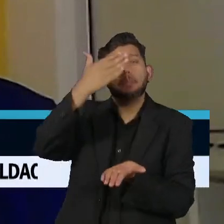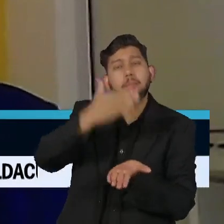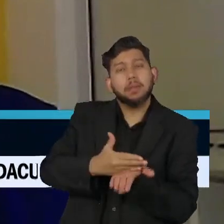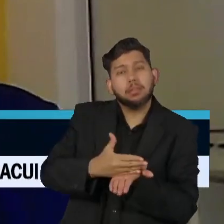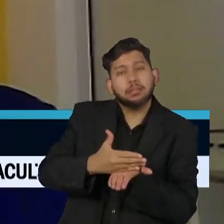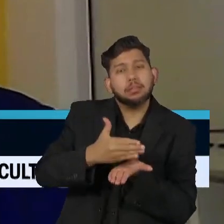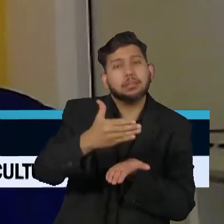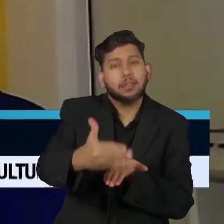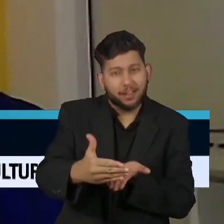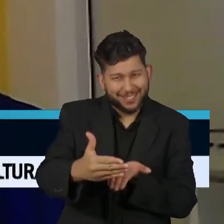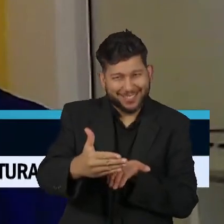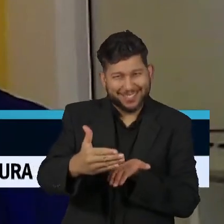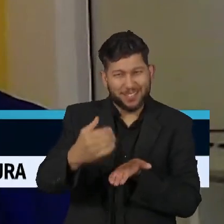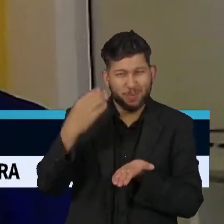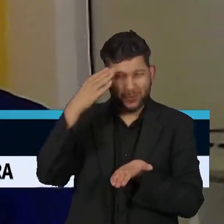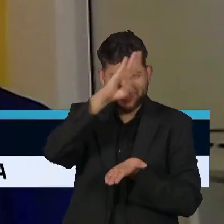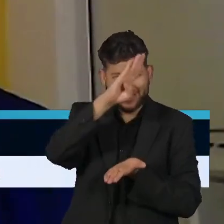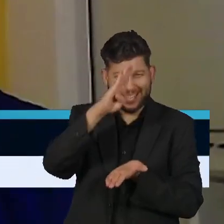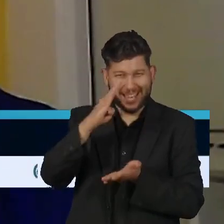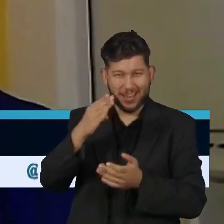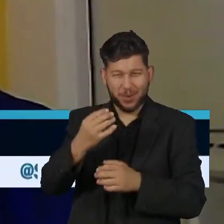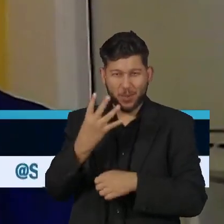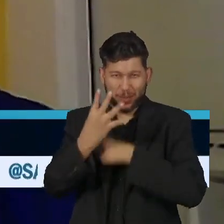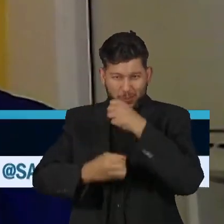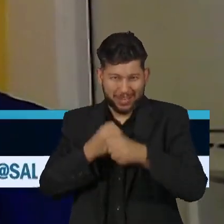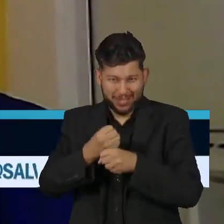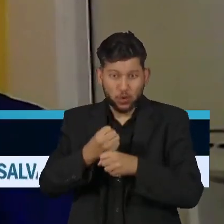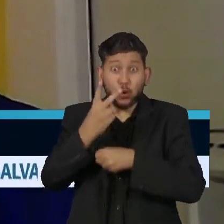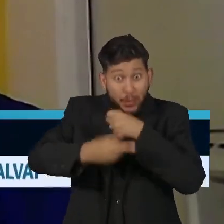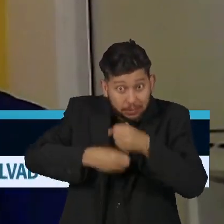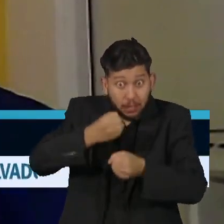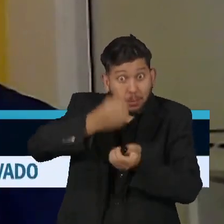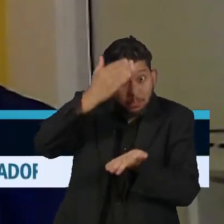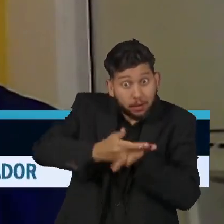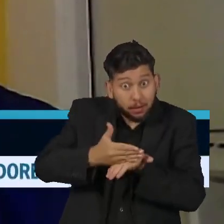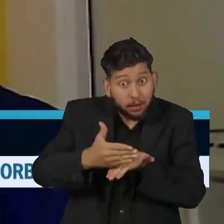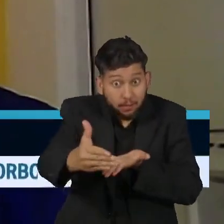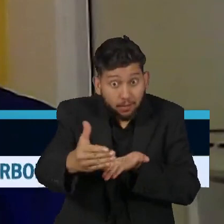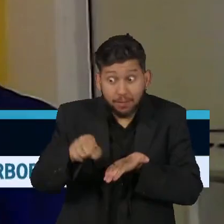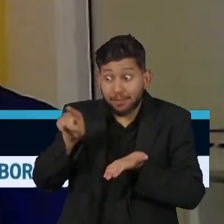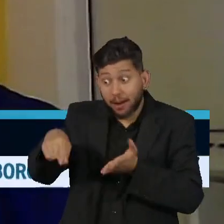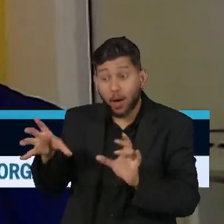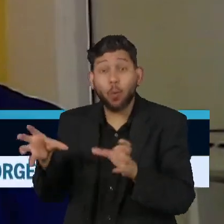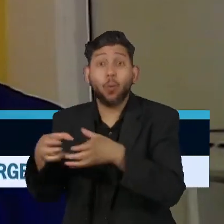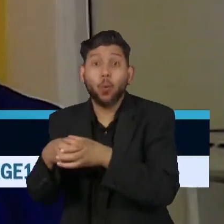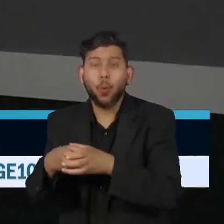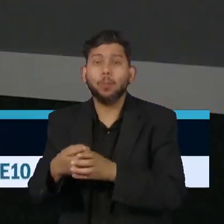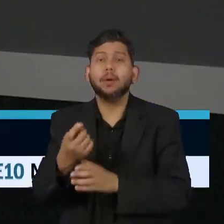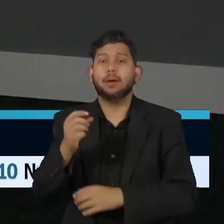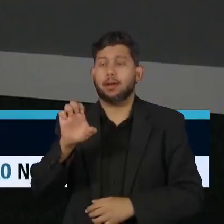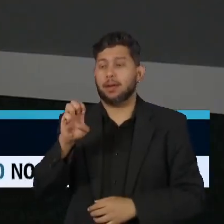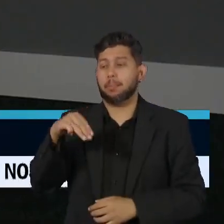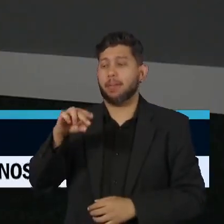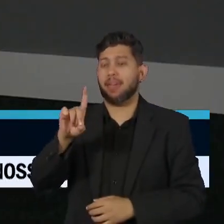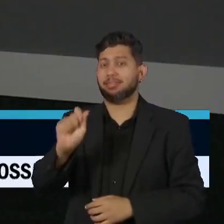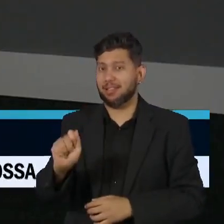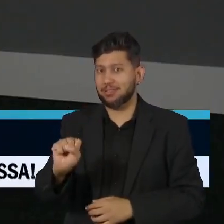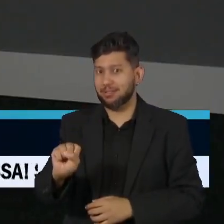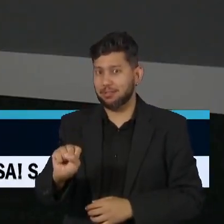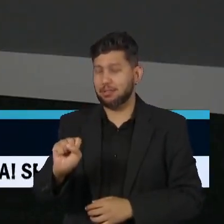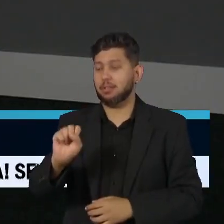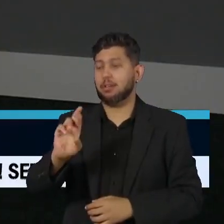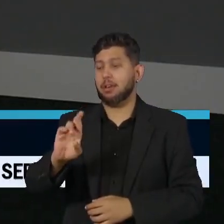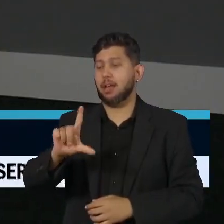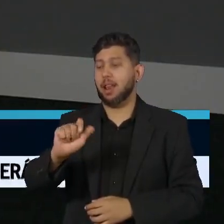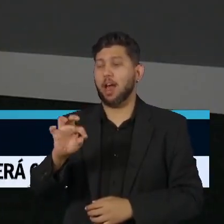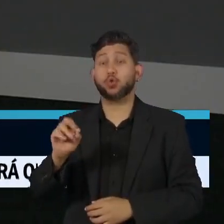do mandato do ex-presidente Bolsonaro, é que o parlamento passou, por meio das emendas de relator, né, a ter um controle